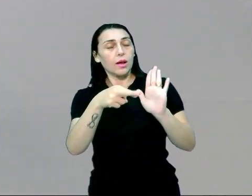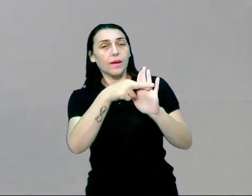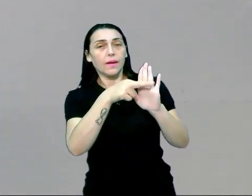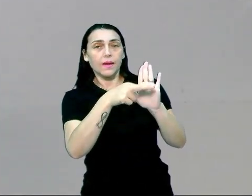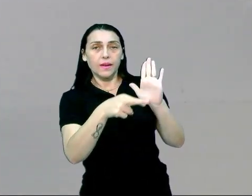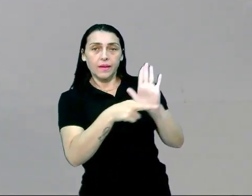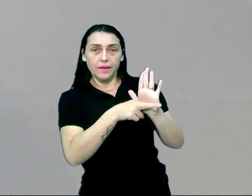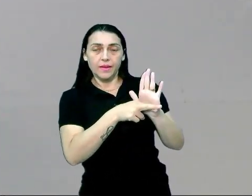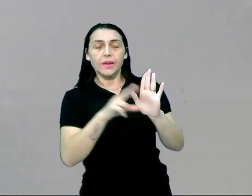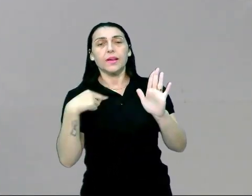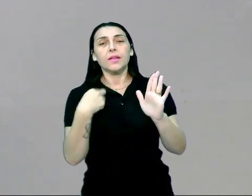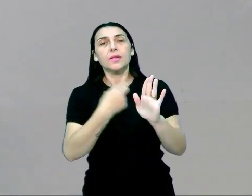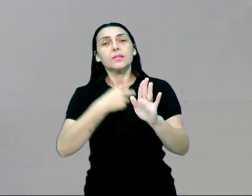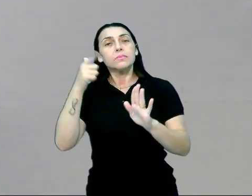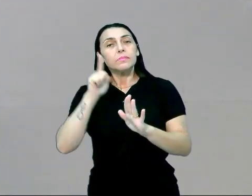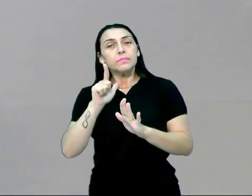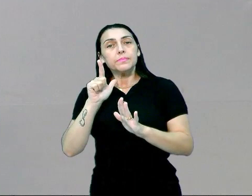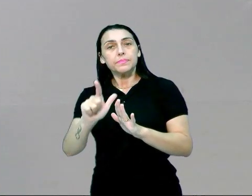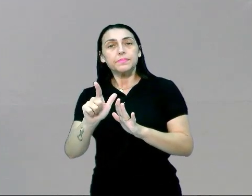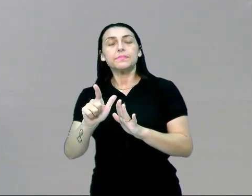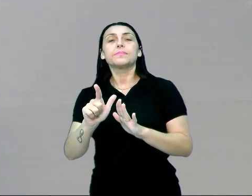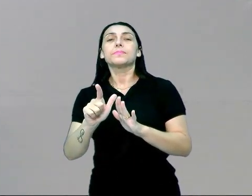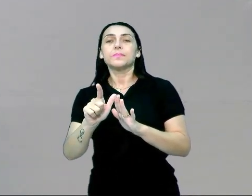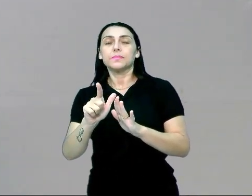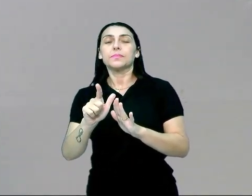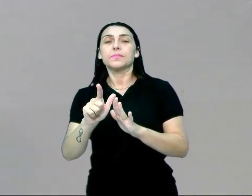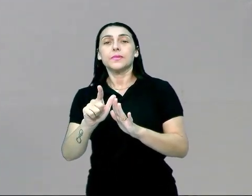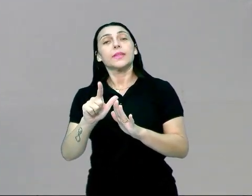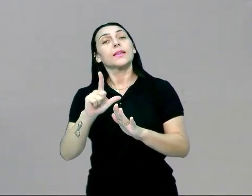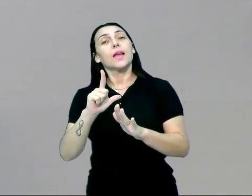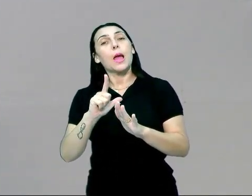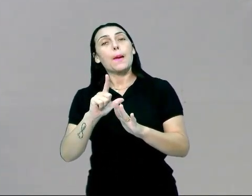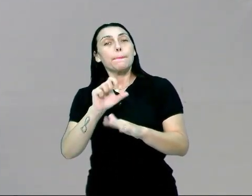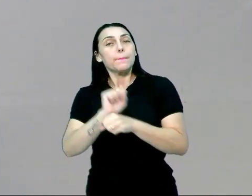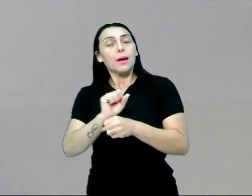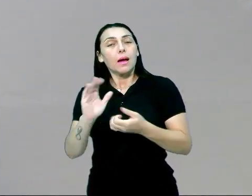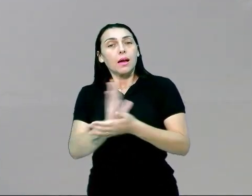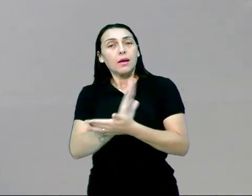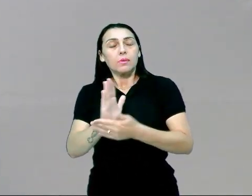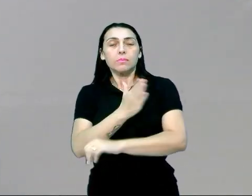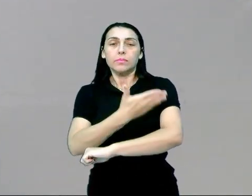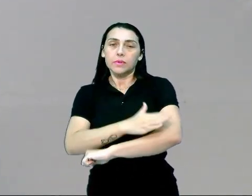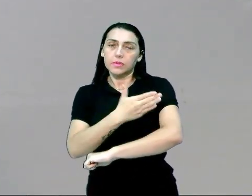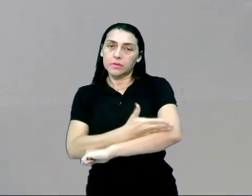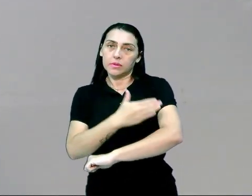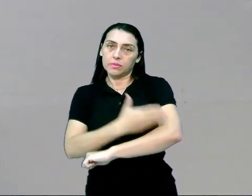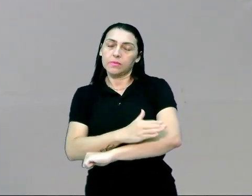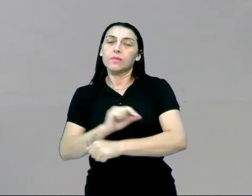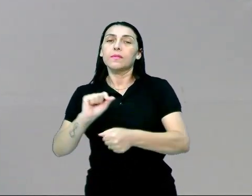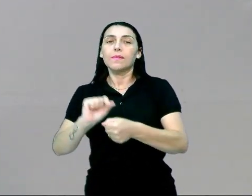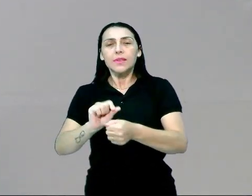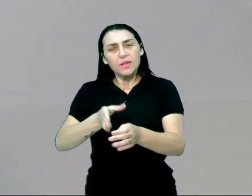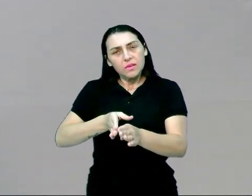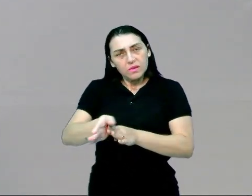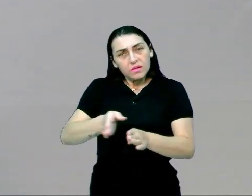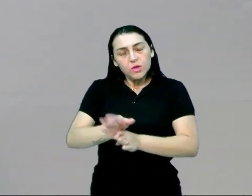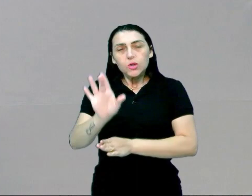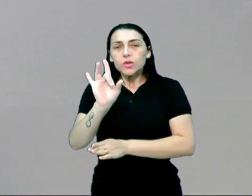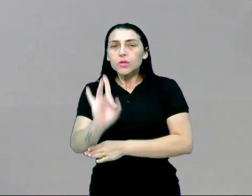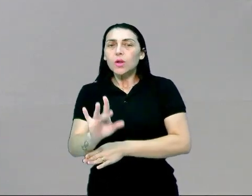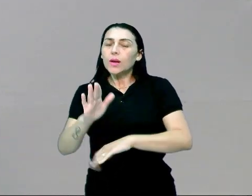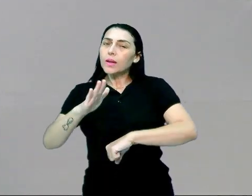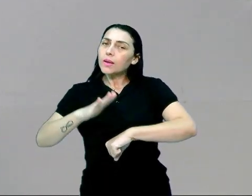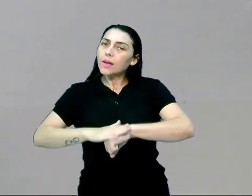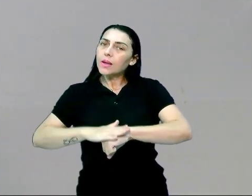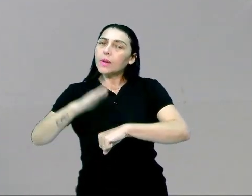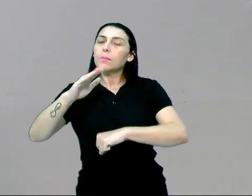esse segmento em que a gente consegue delimitar algumas práticas, porém fazer esse direcionamento, né? Só que de uma forma um pouco